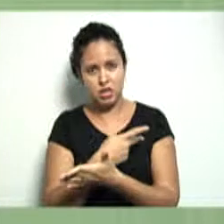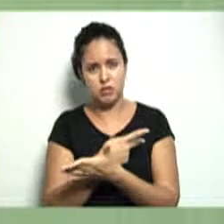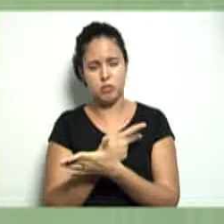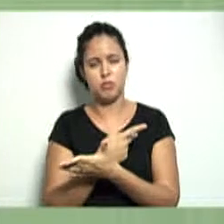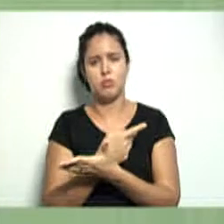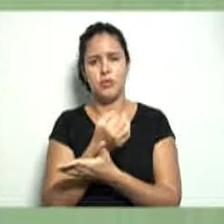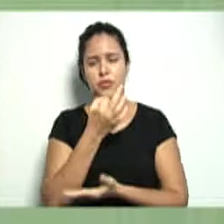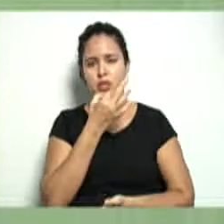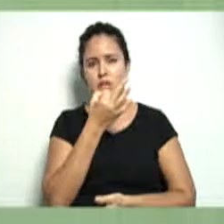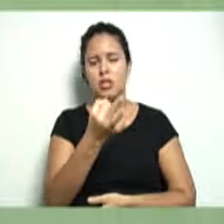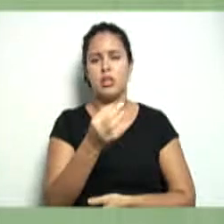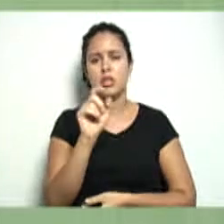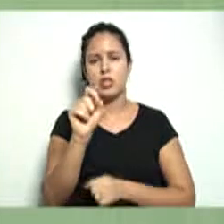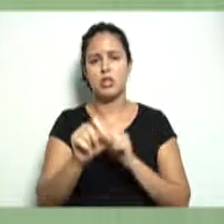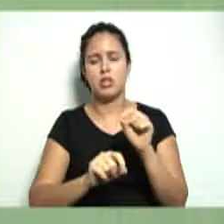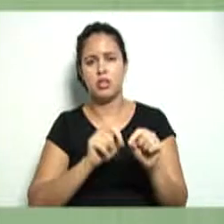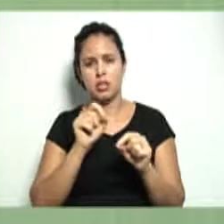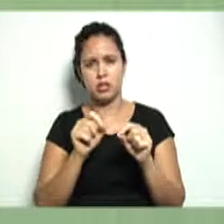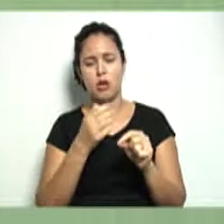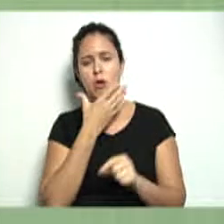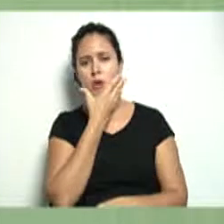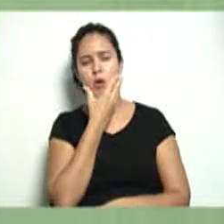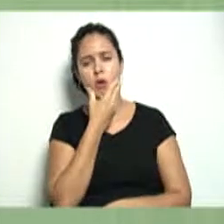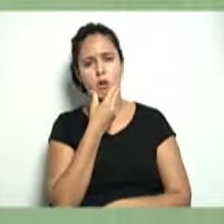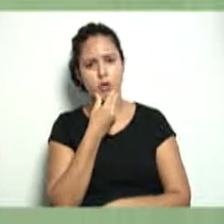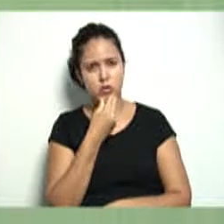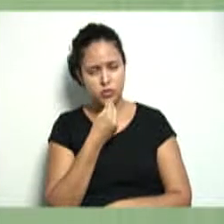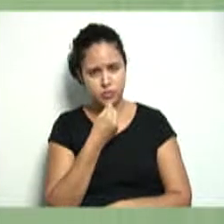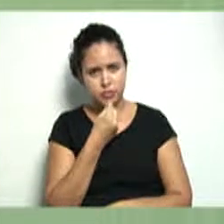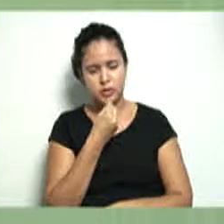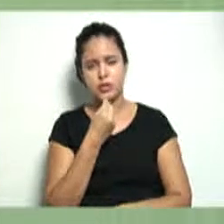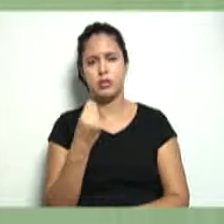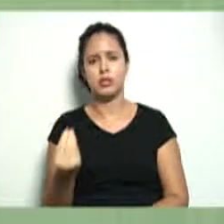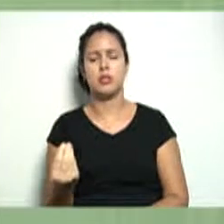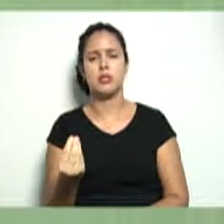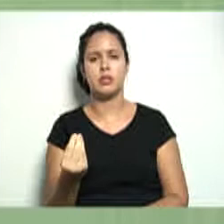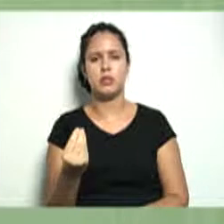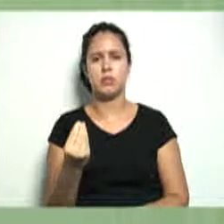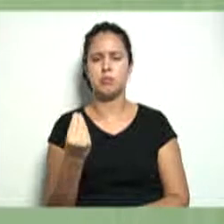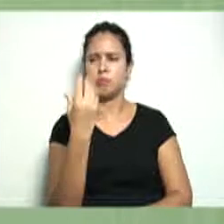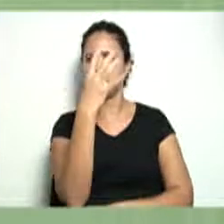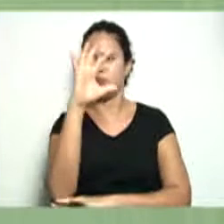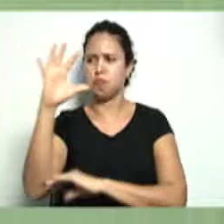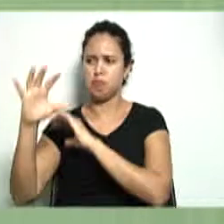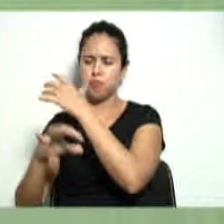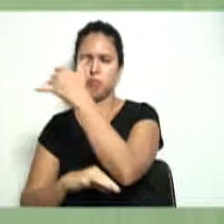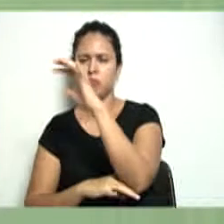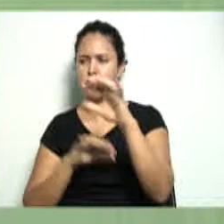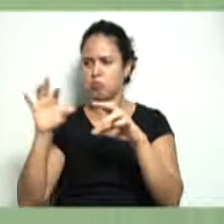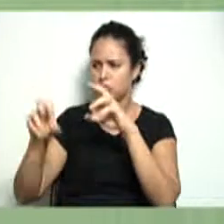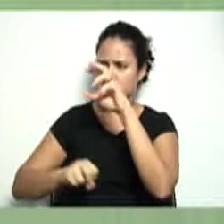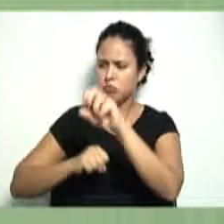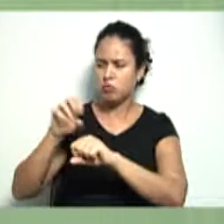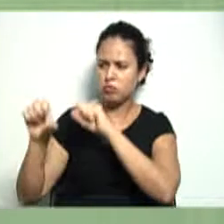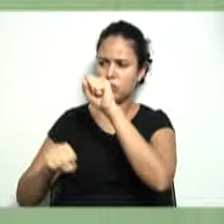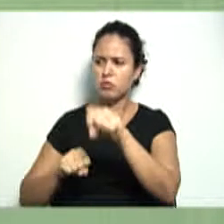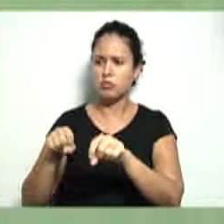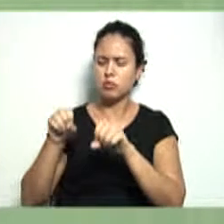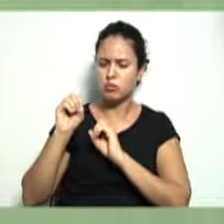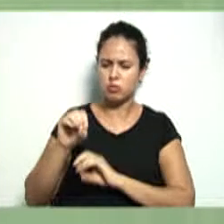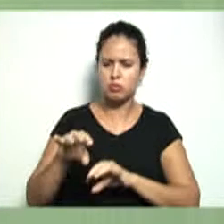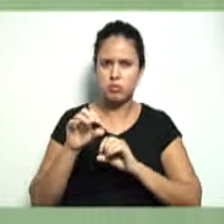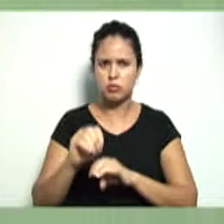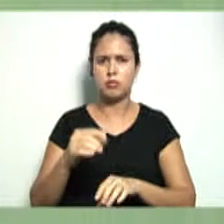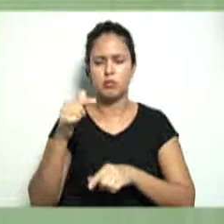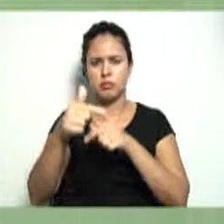que os homens, enquanto atuavam sobre a natureza, ensinavam sua forma de trabalho